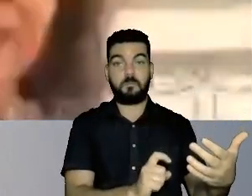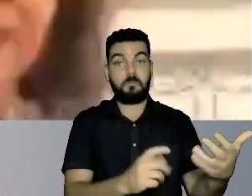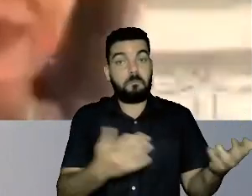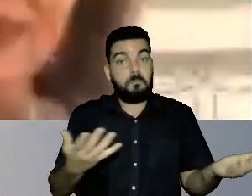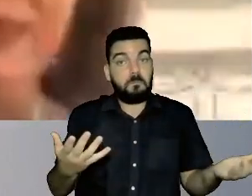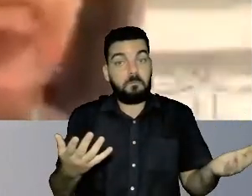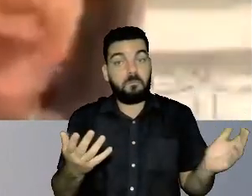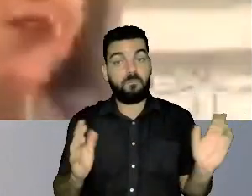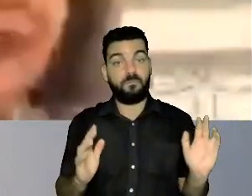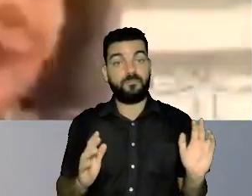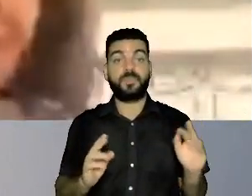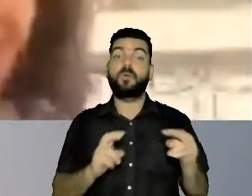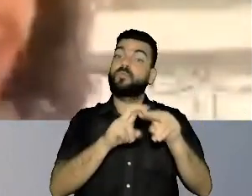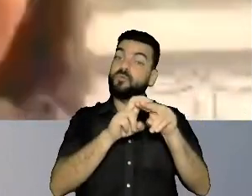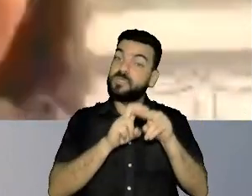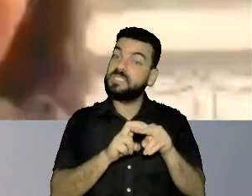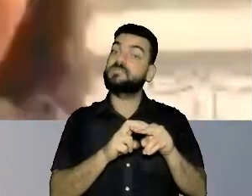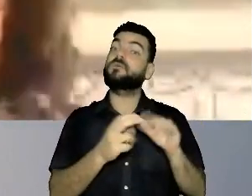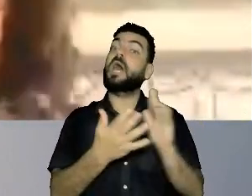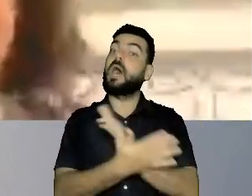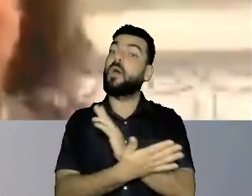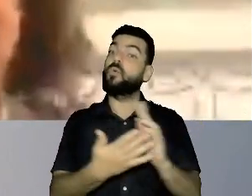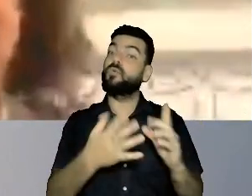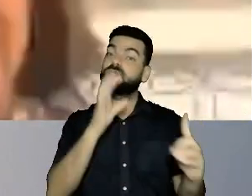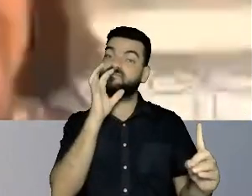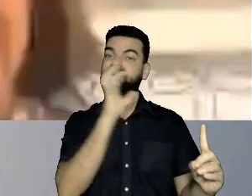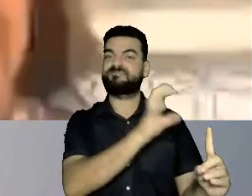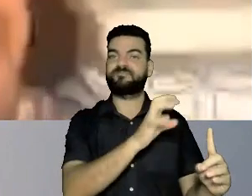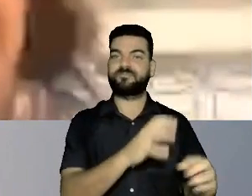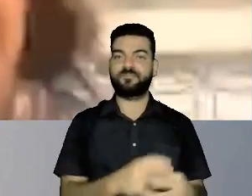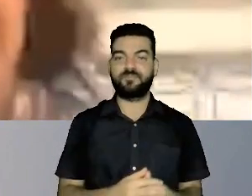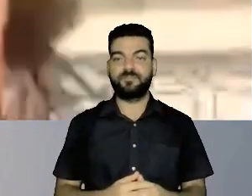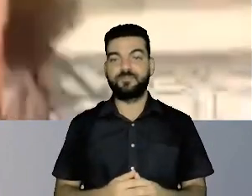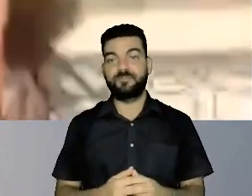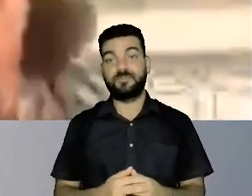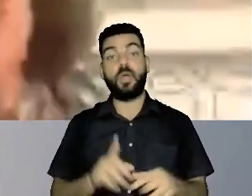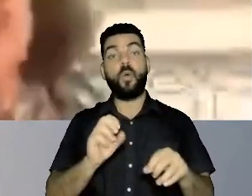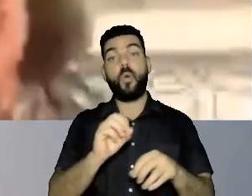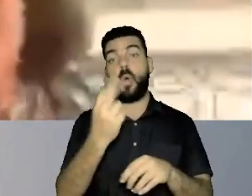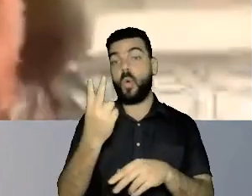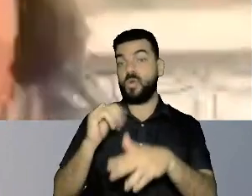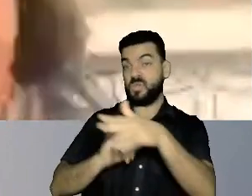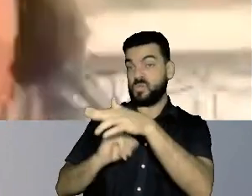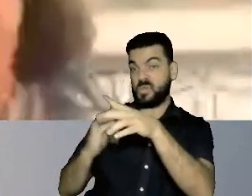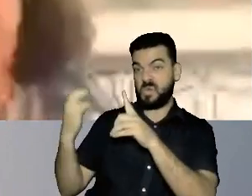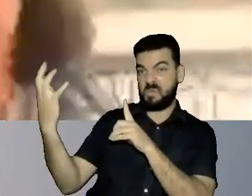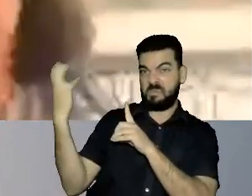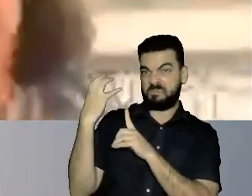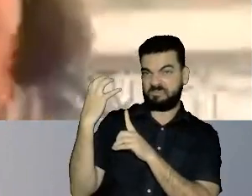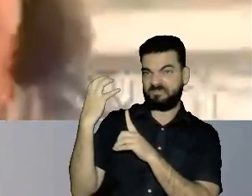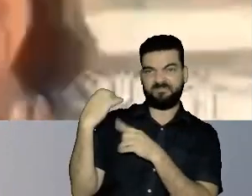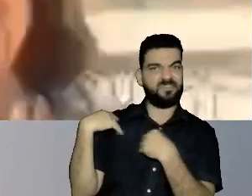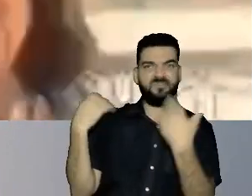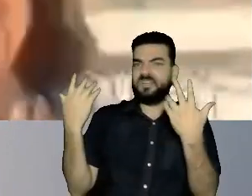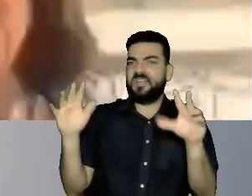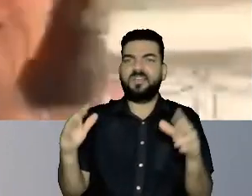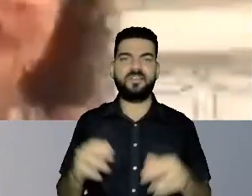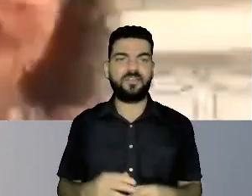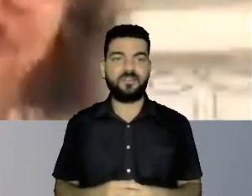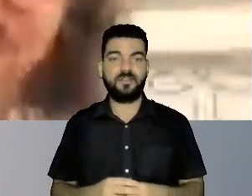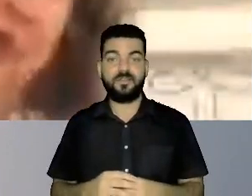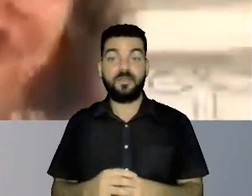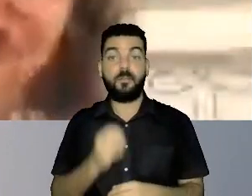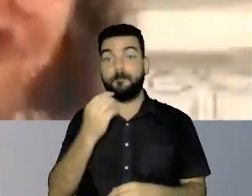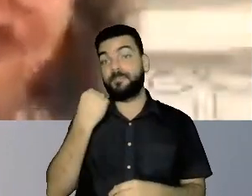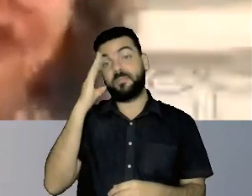ser pintado, eles precisam expressar ali também. Então, eles, nesse sentido, eles estão à margem e eles não aceitam